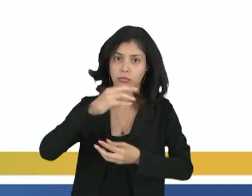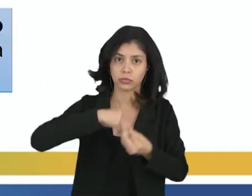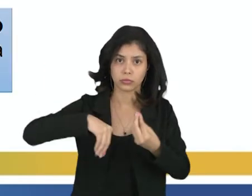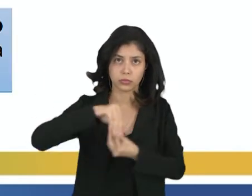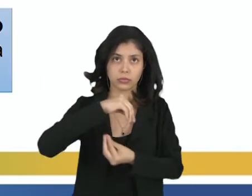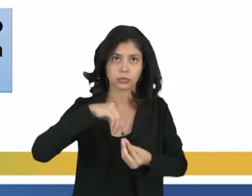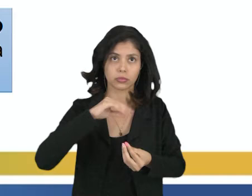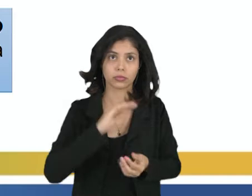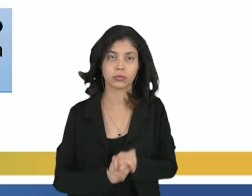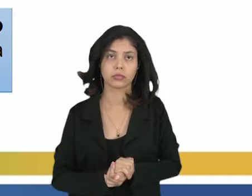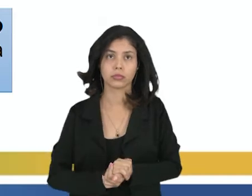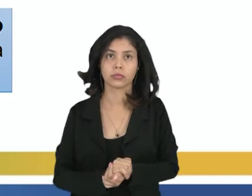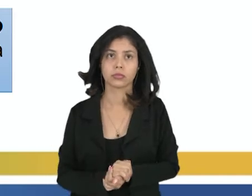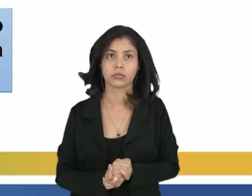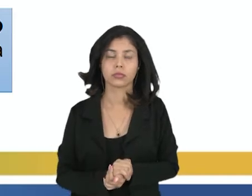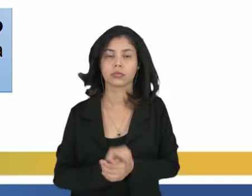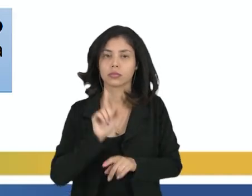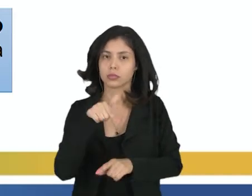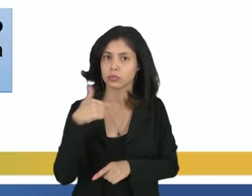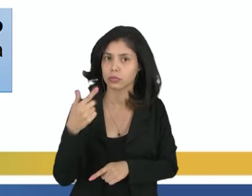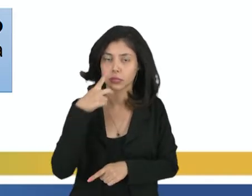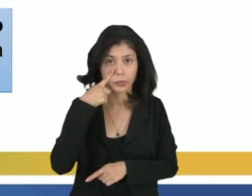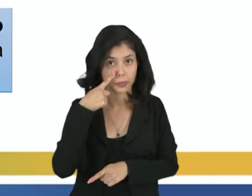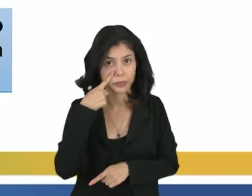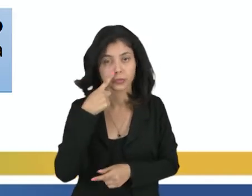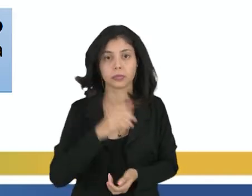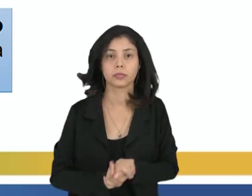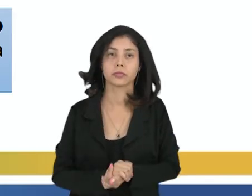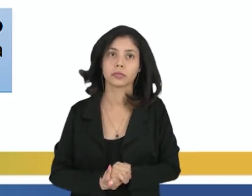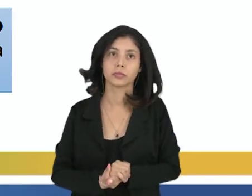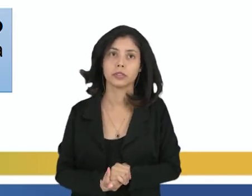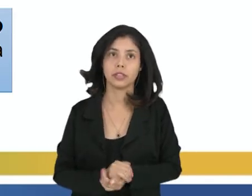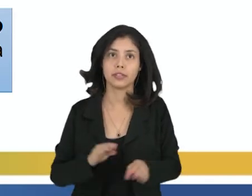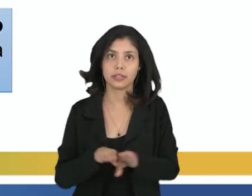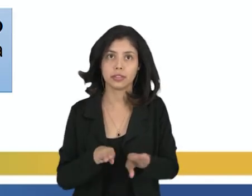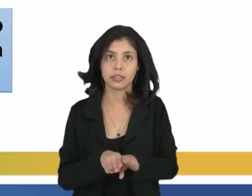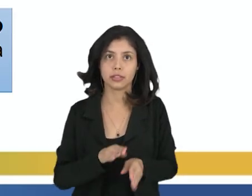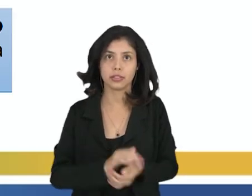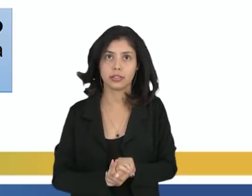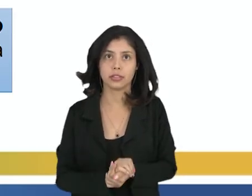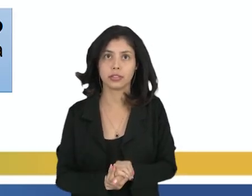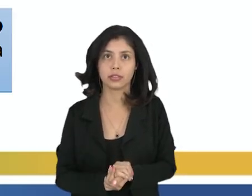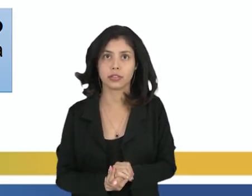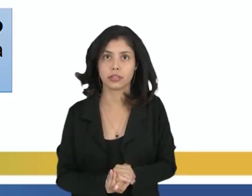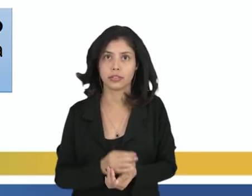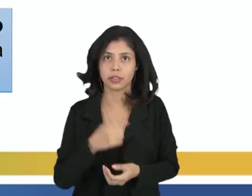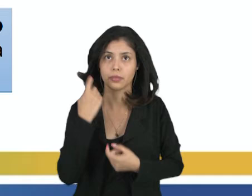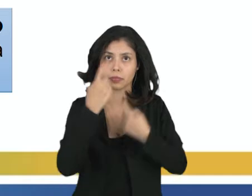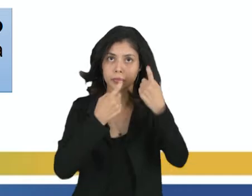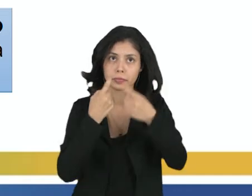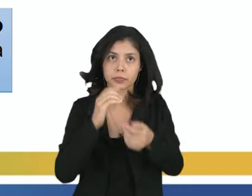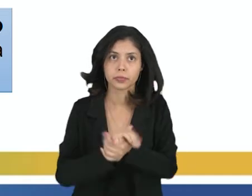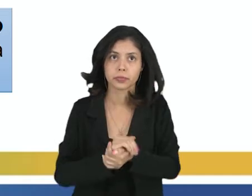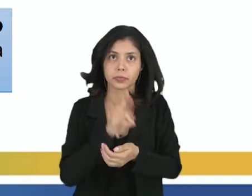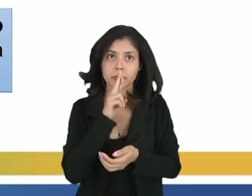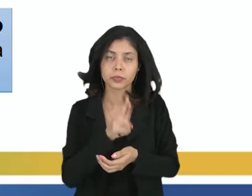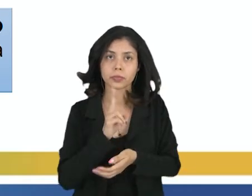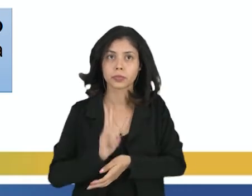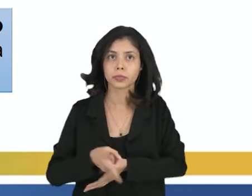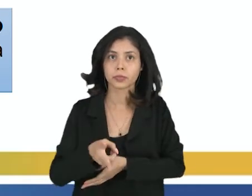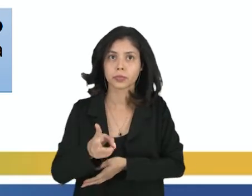reação, ok? Então, uma observação. A concentração da água não participa da expressão para o cálculo